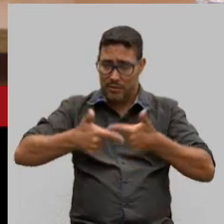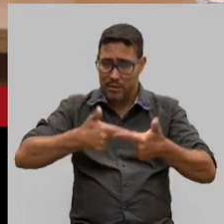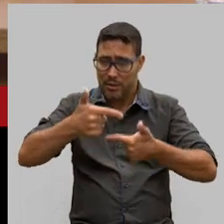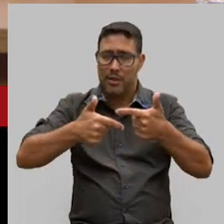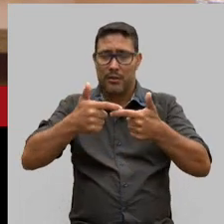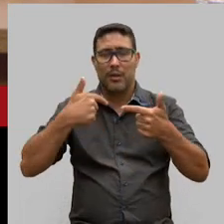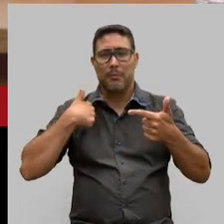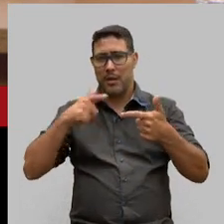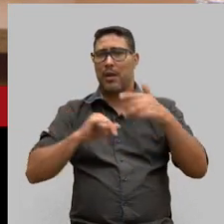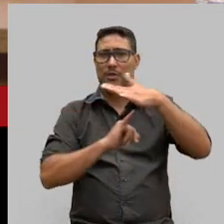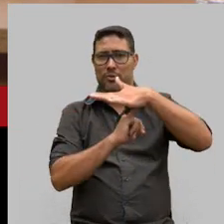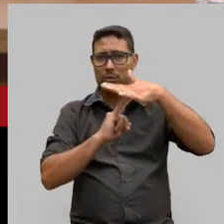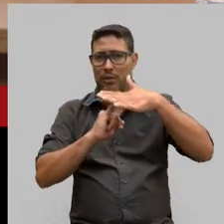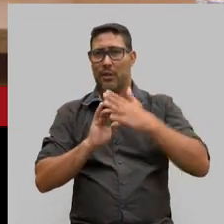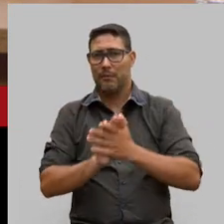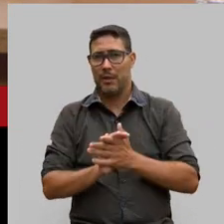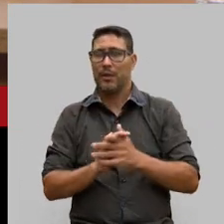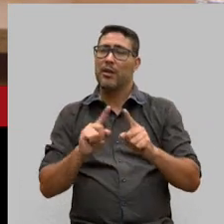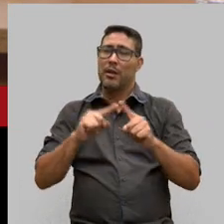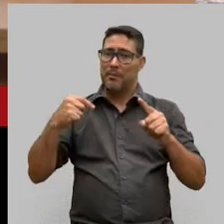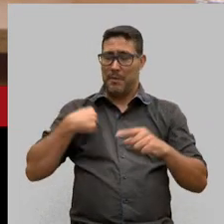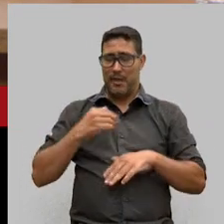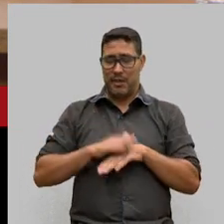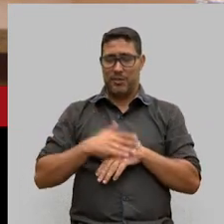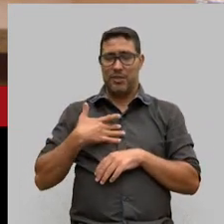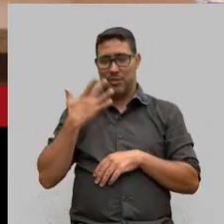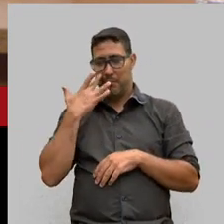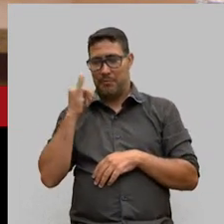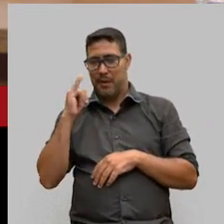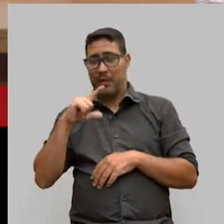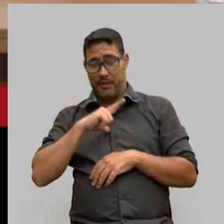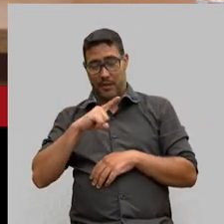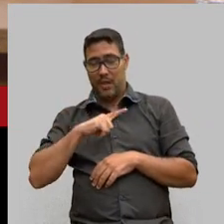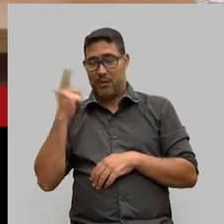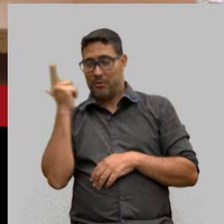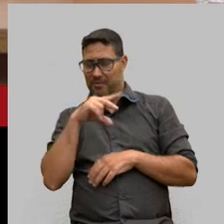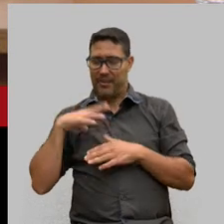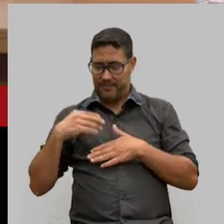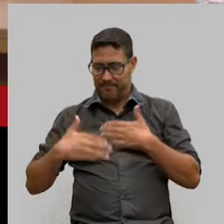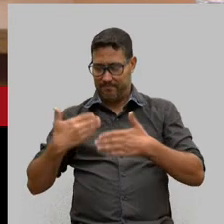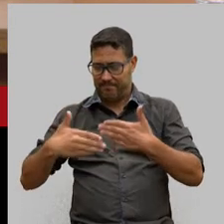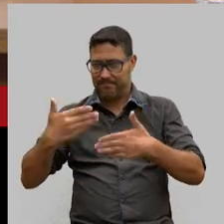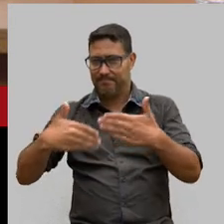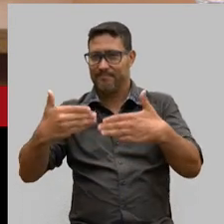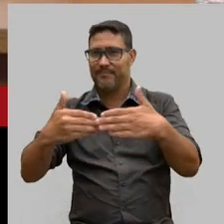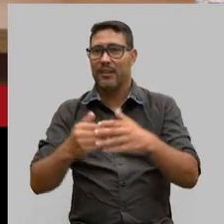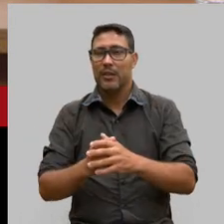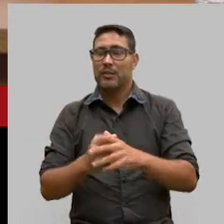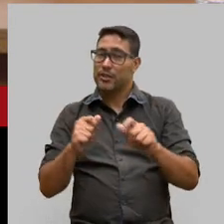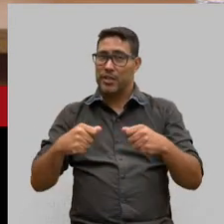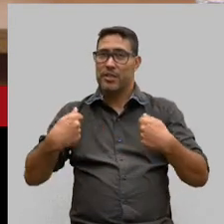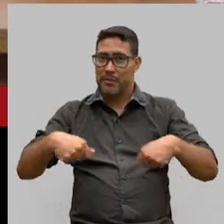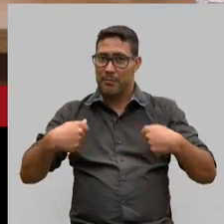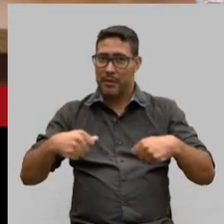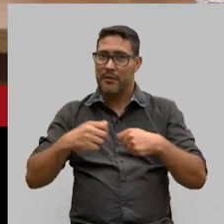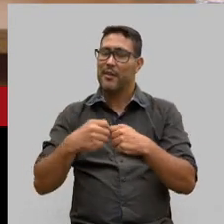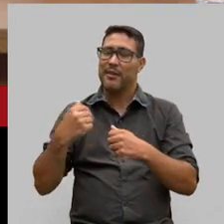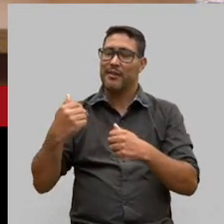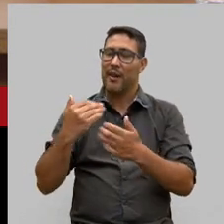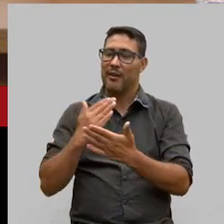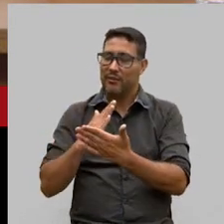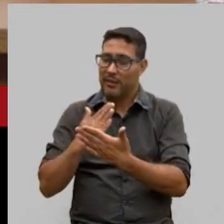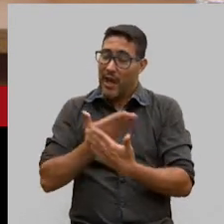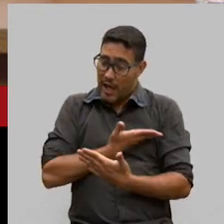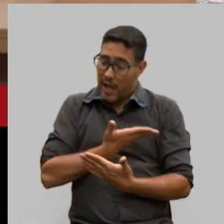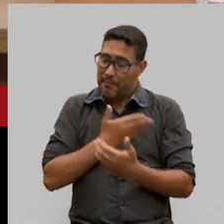dia sobra como o pai e faz com que a gente siga adiante então às vezes a gente precisa realmente de um ombro amigo um do outro pra gente persistir com